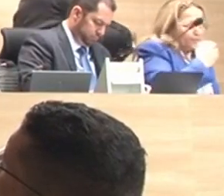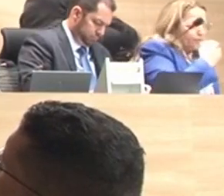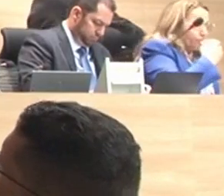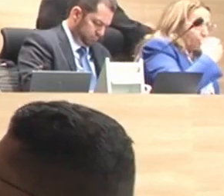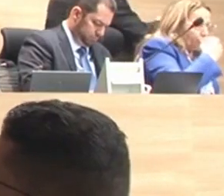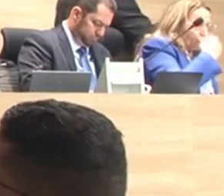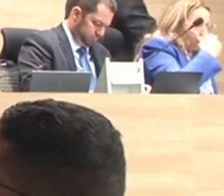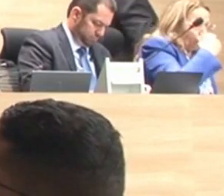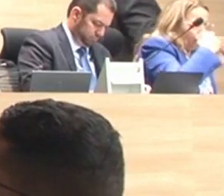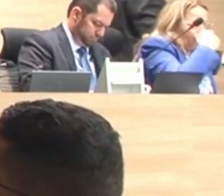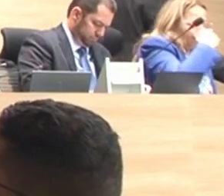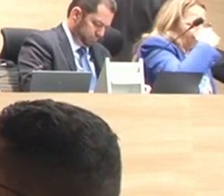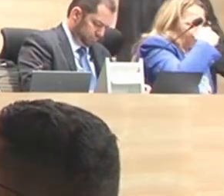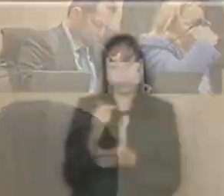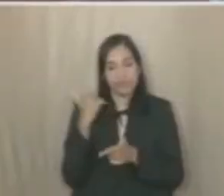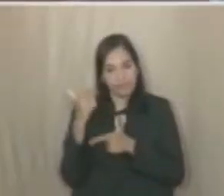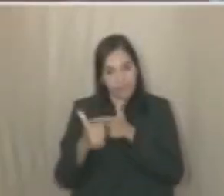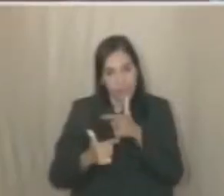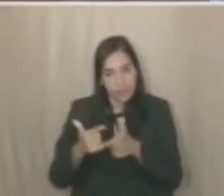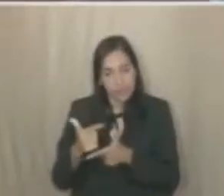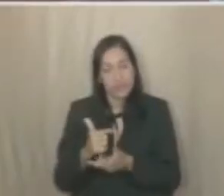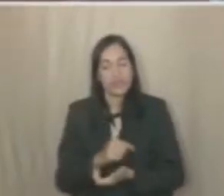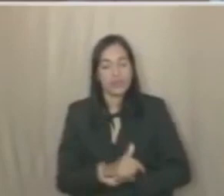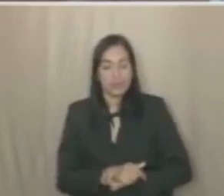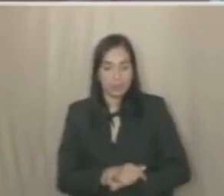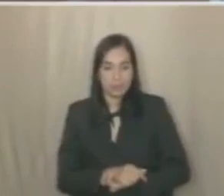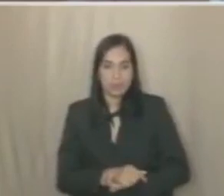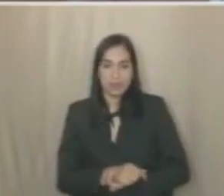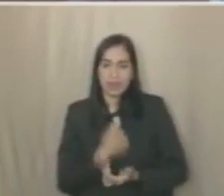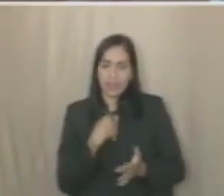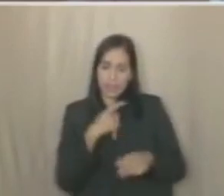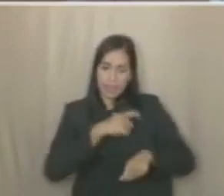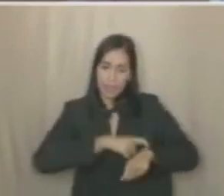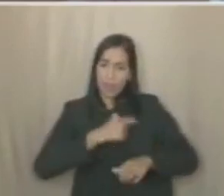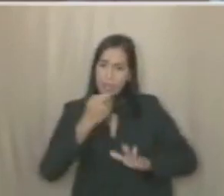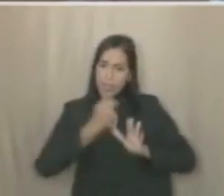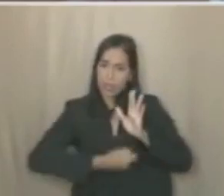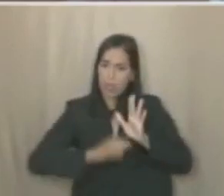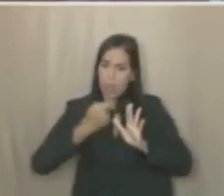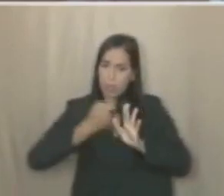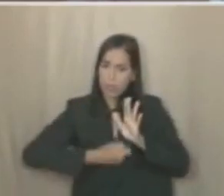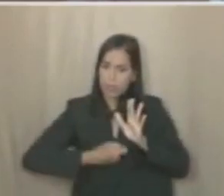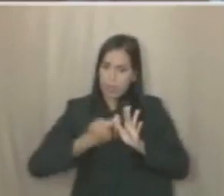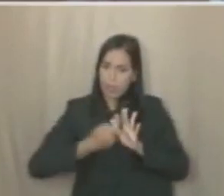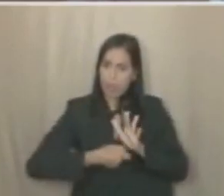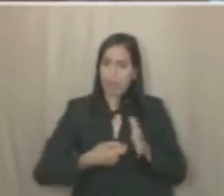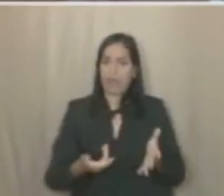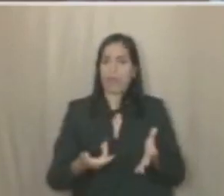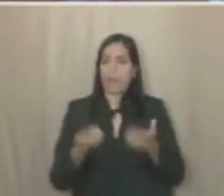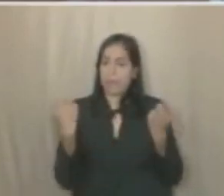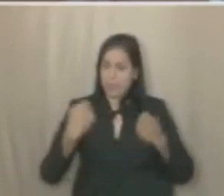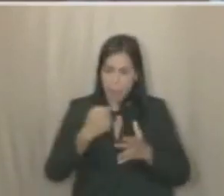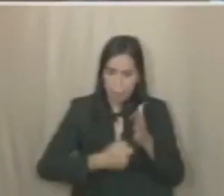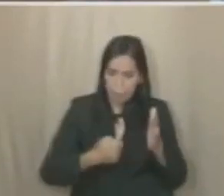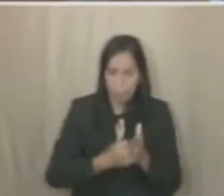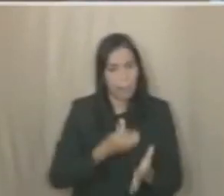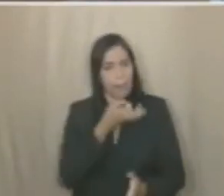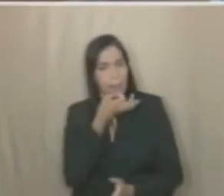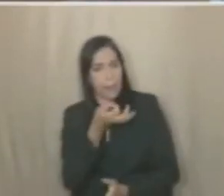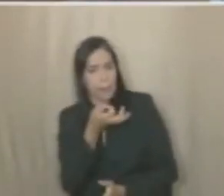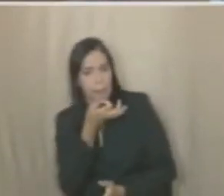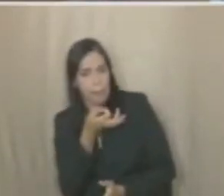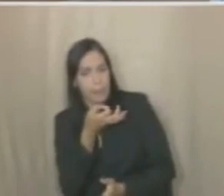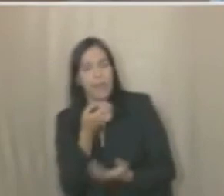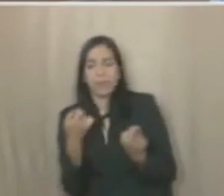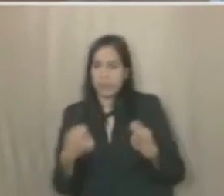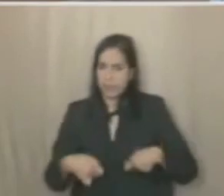autoria dele que solicitavam o serviço. Na hora de cobrar, a gente tem que cobrar, de reivindicar a gente tem que reivindicar, de criticar a gente tem